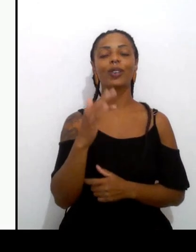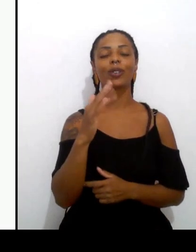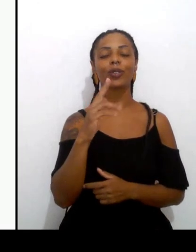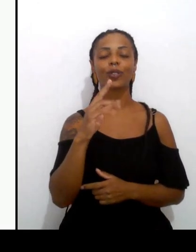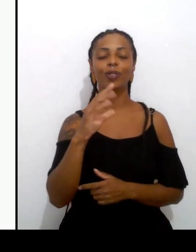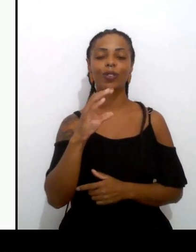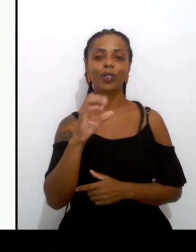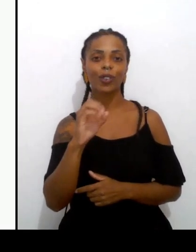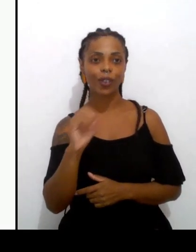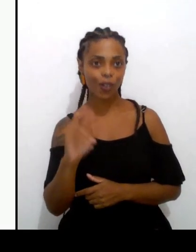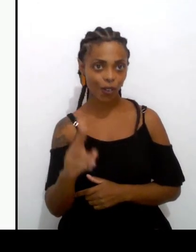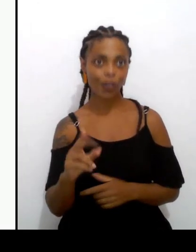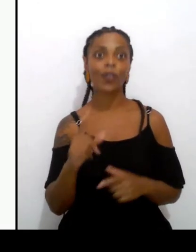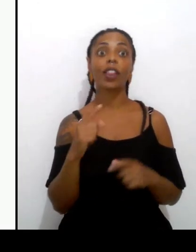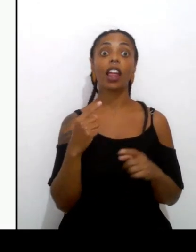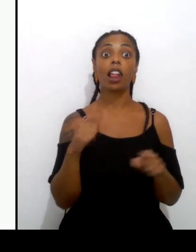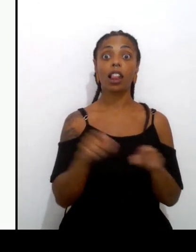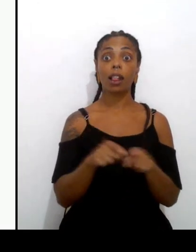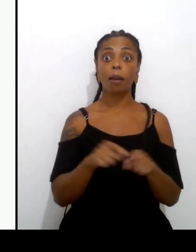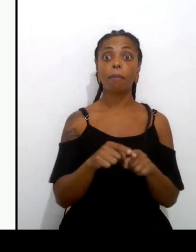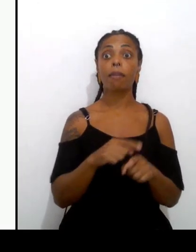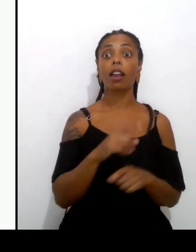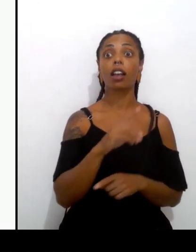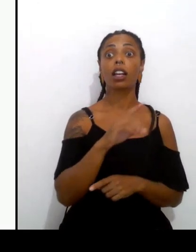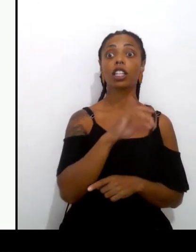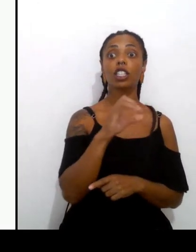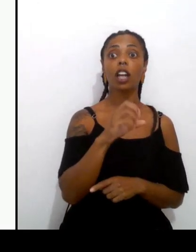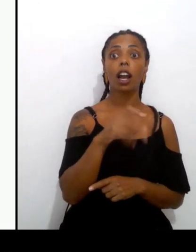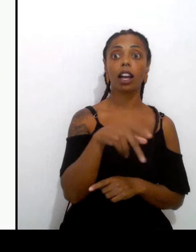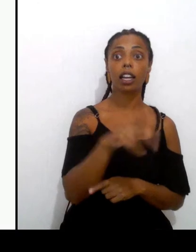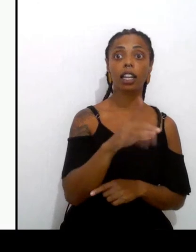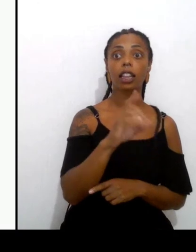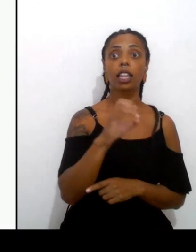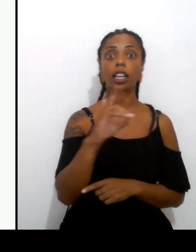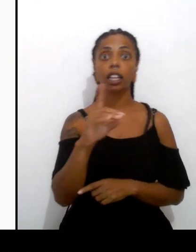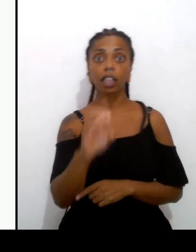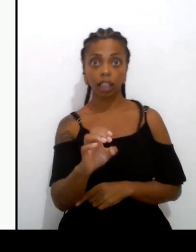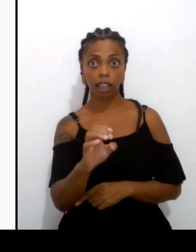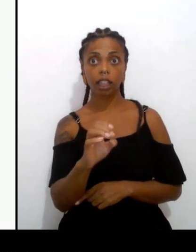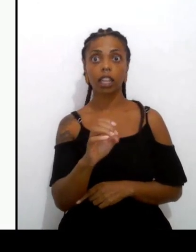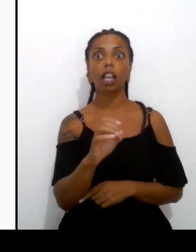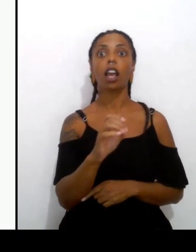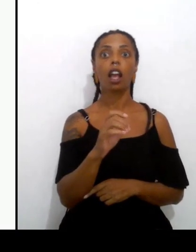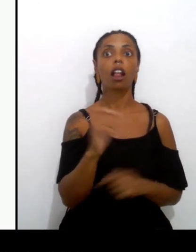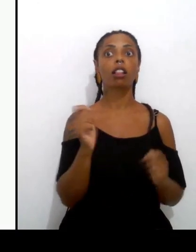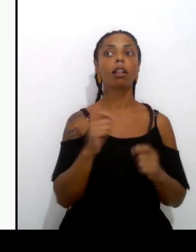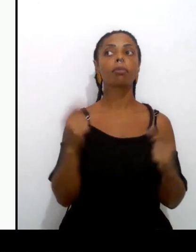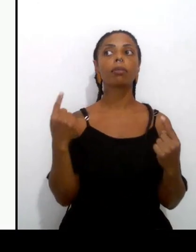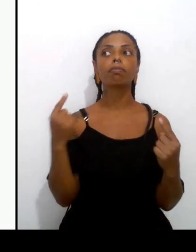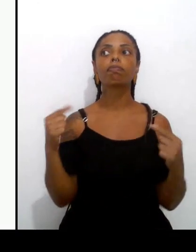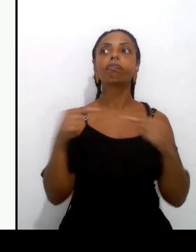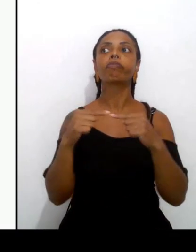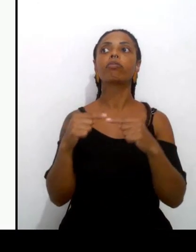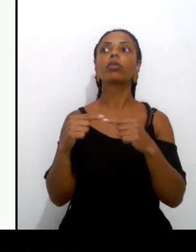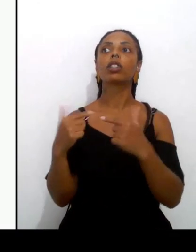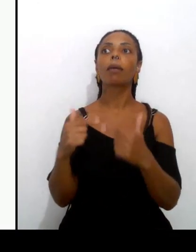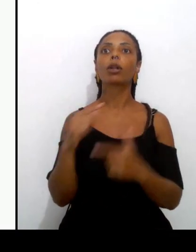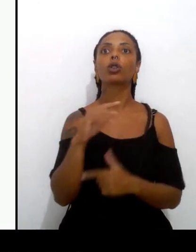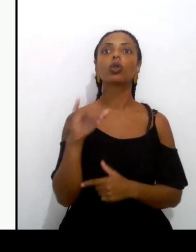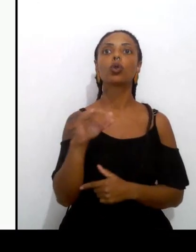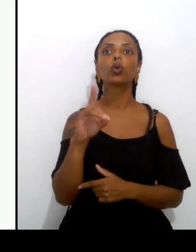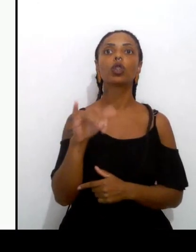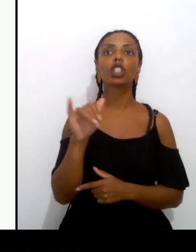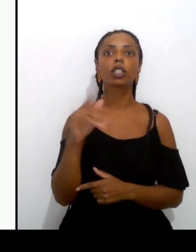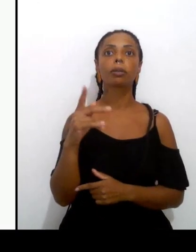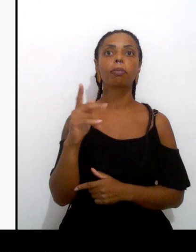aparece nos anos de 1990 através de pessoas como Judy Buckley e tem um senso de